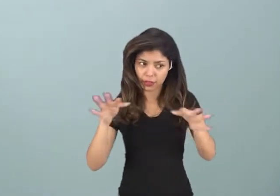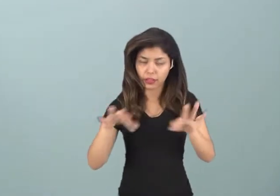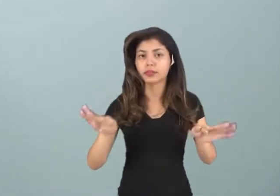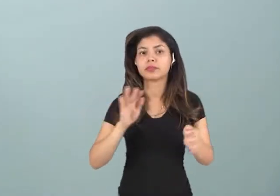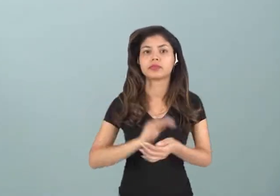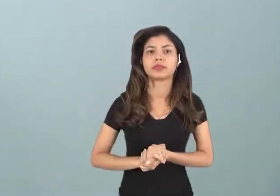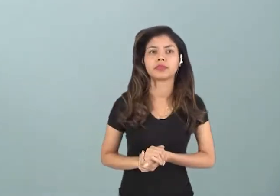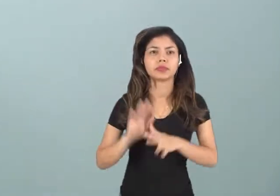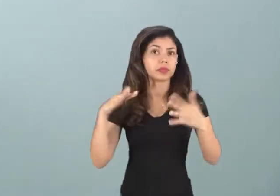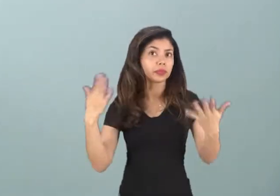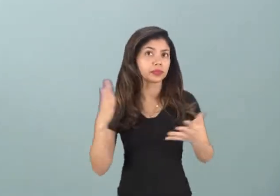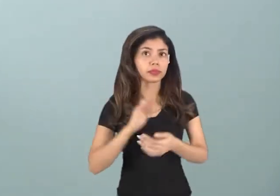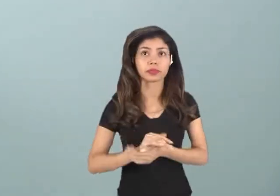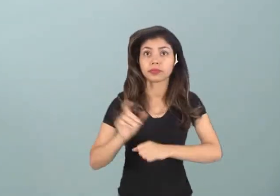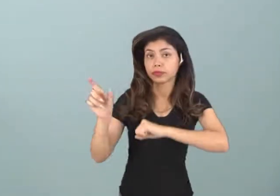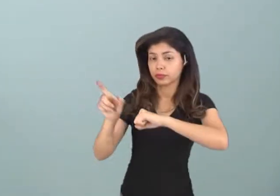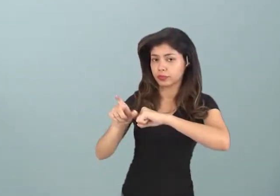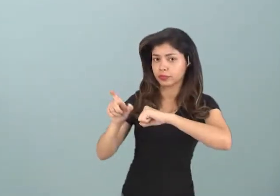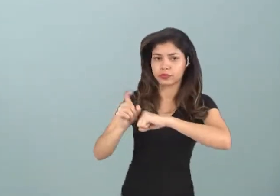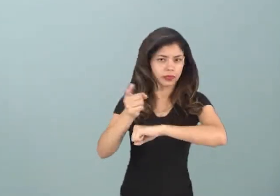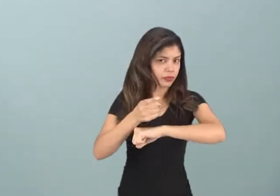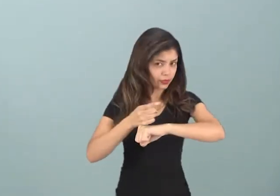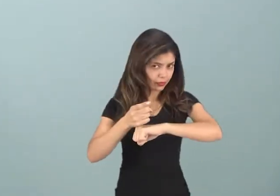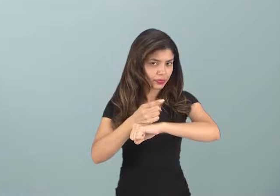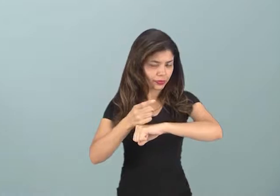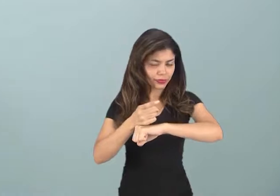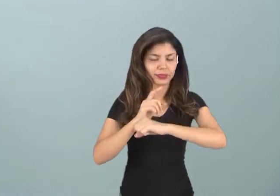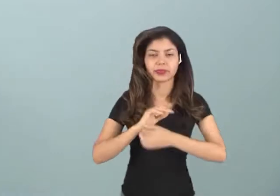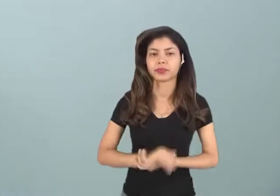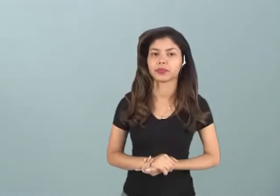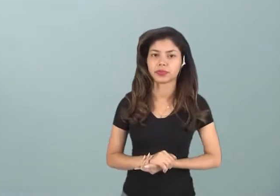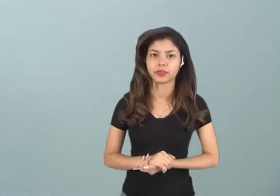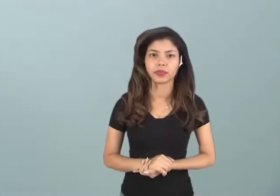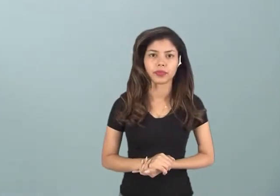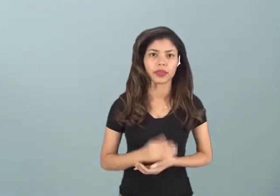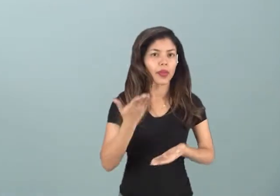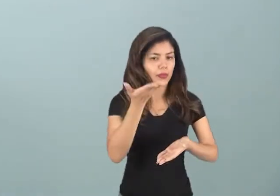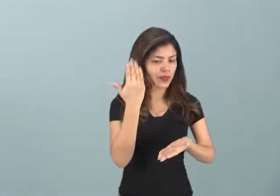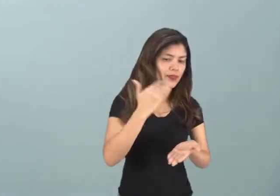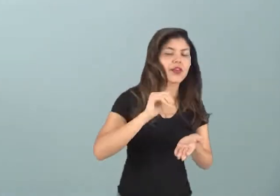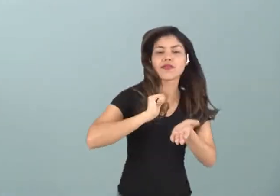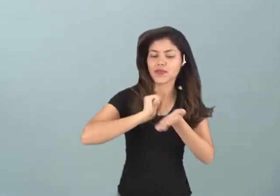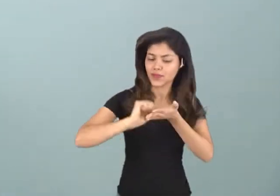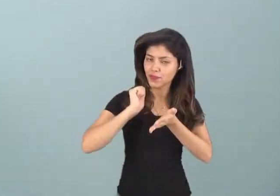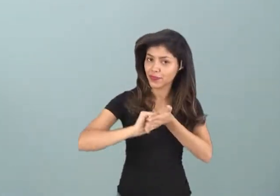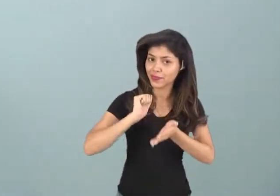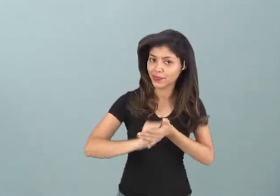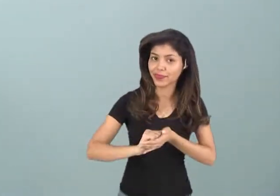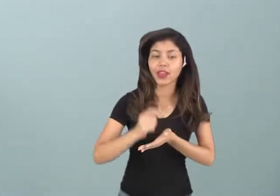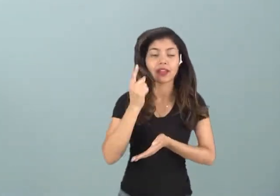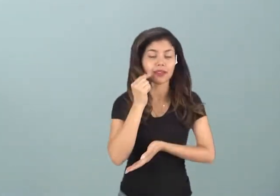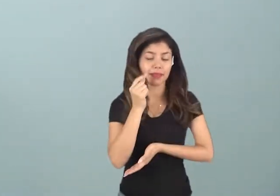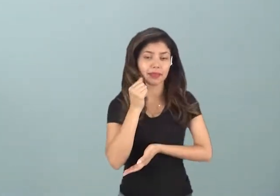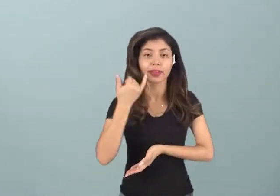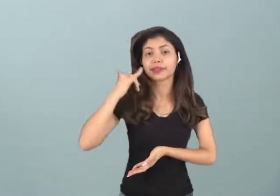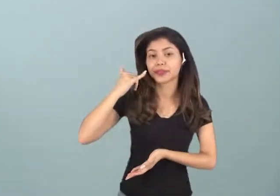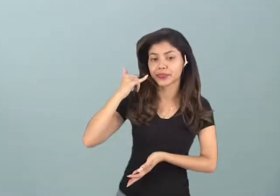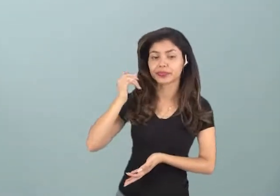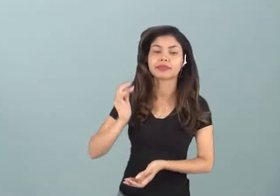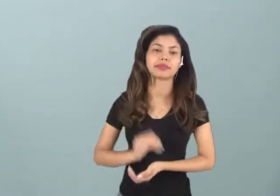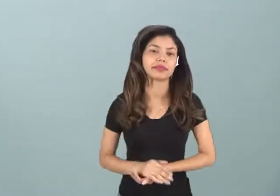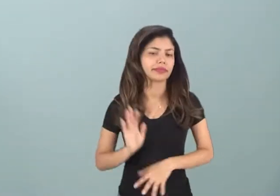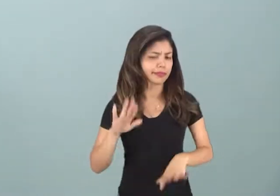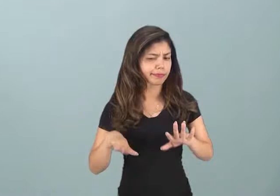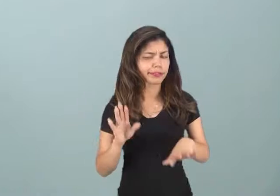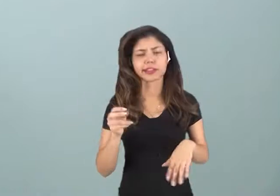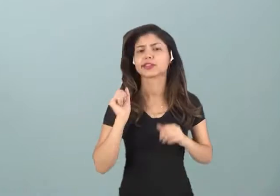do tipo substantiva e do tipo adjetiva. Pega o seu caderno, pega o seu lápis, pega o celular, de repente